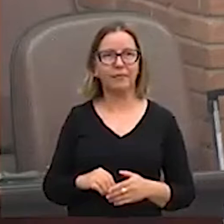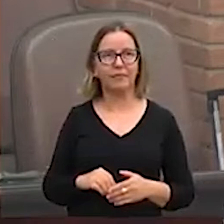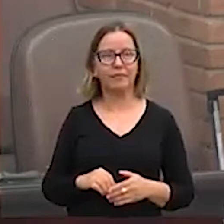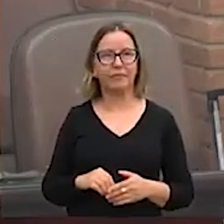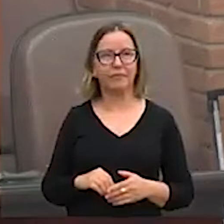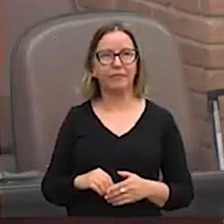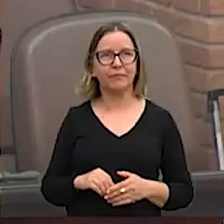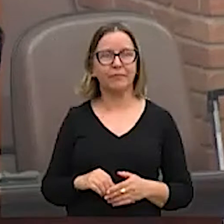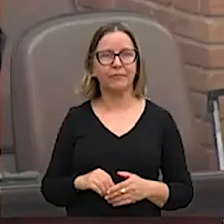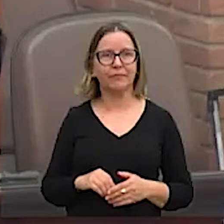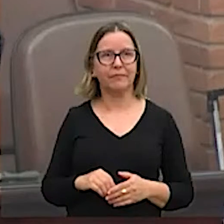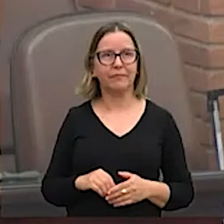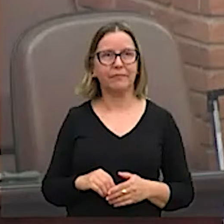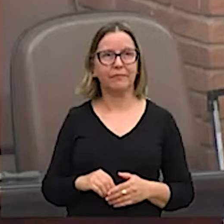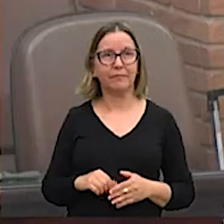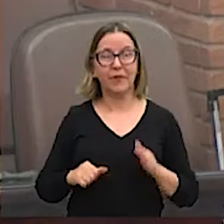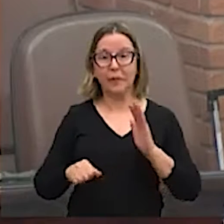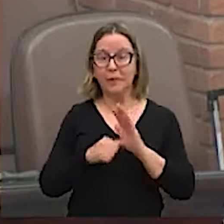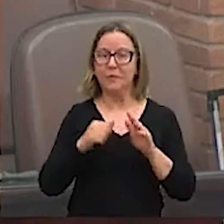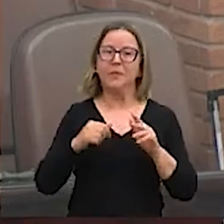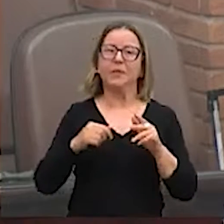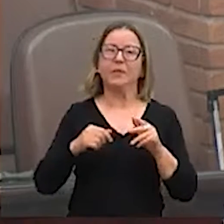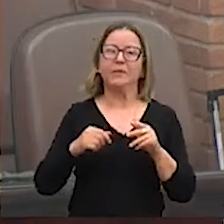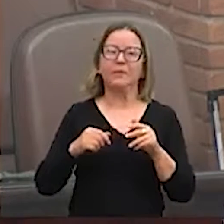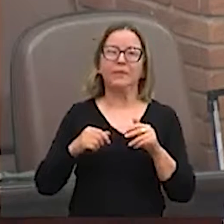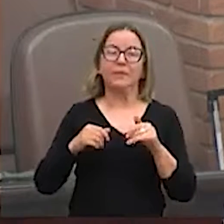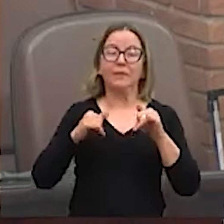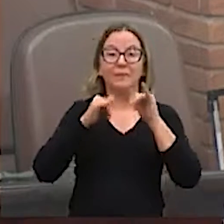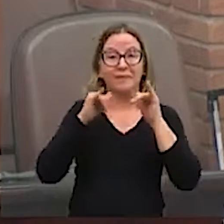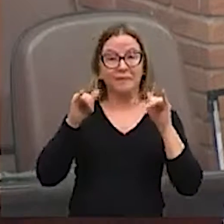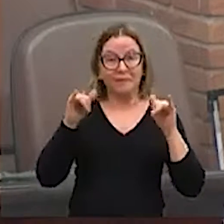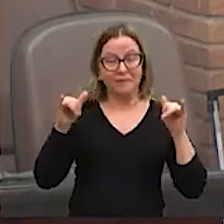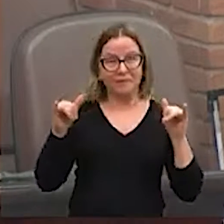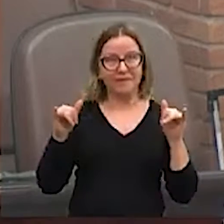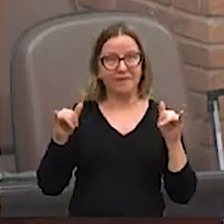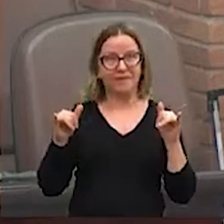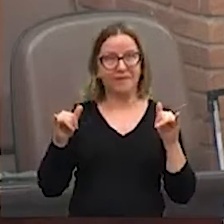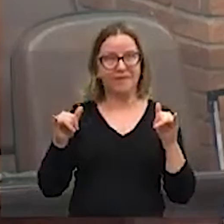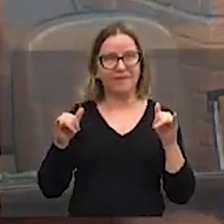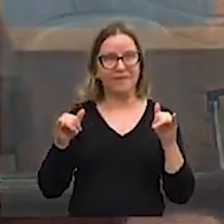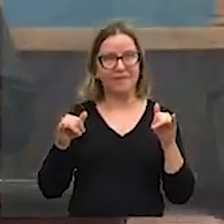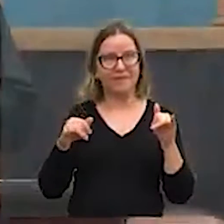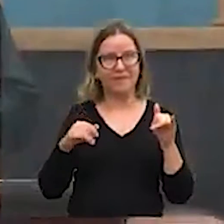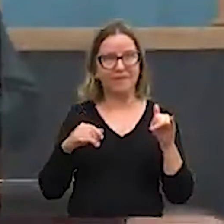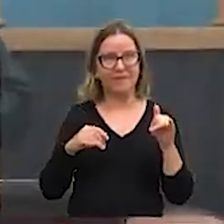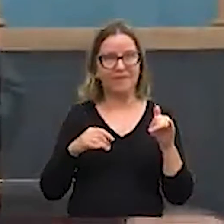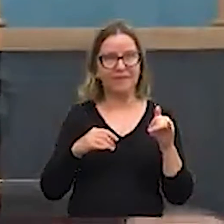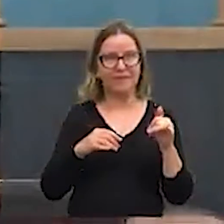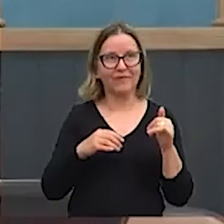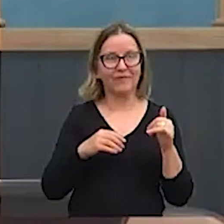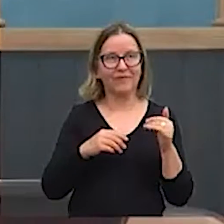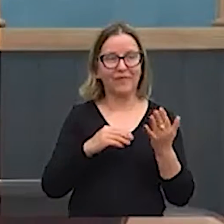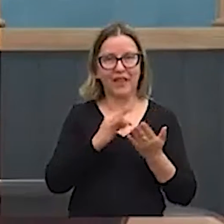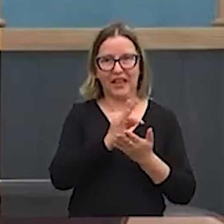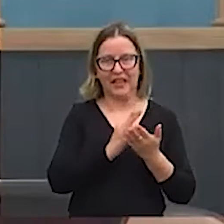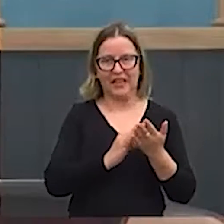Primeira declaração, o primeiro artigo do catecismo, do breve